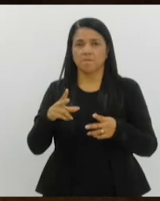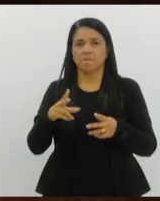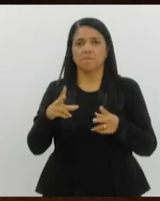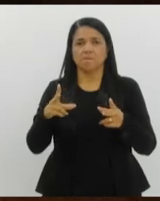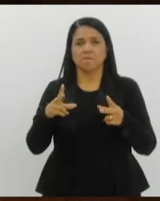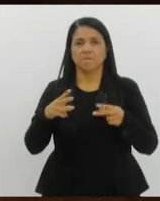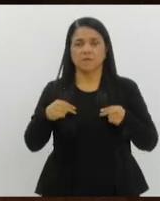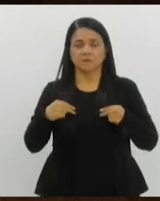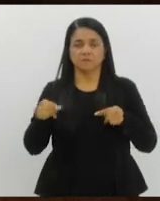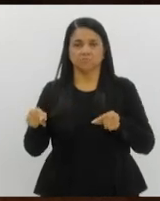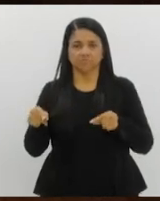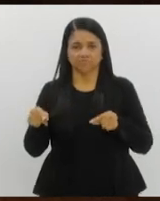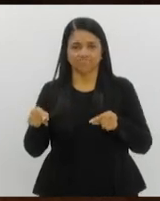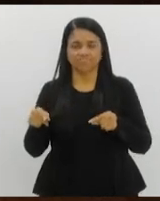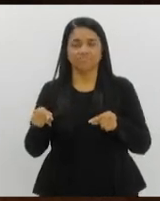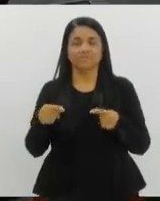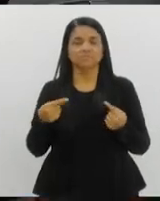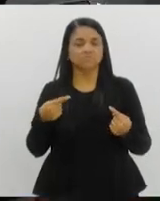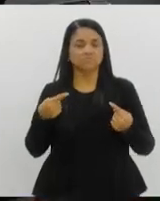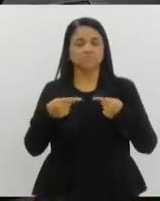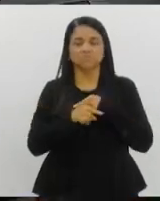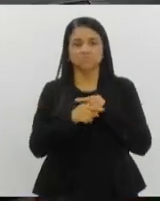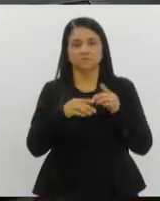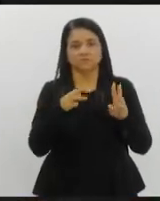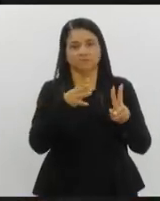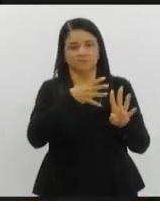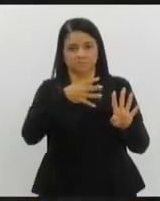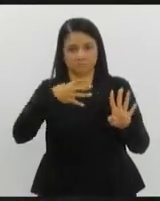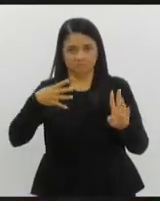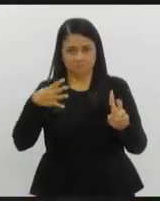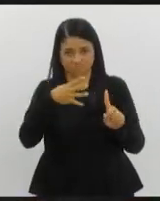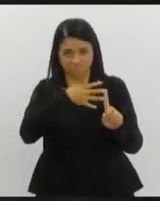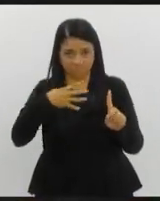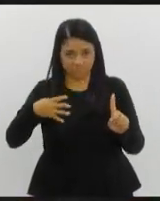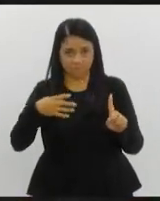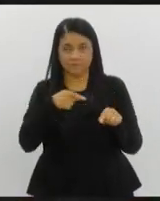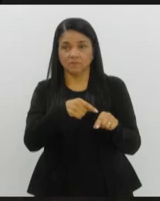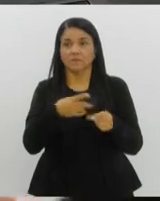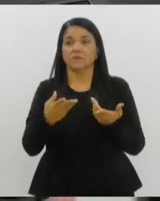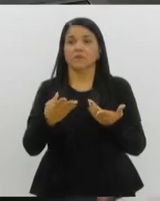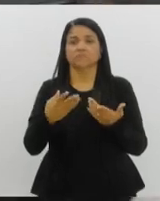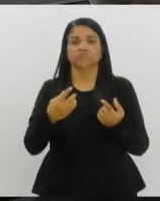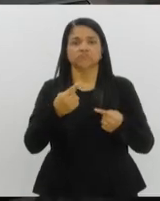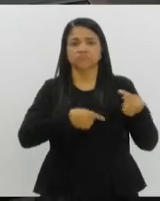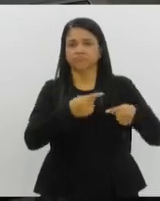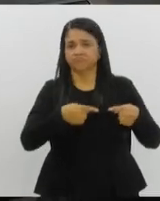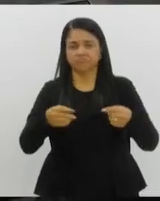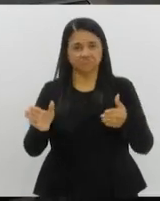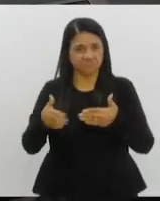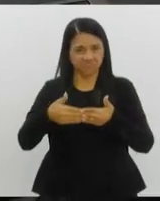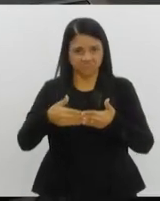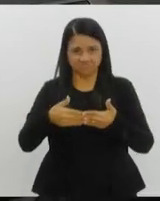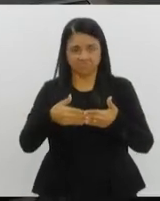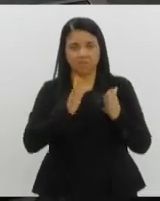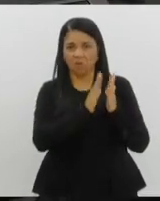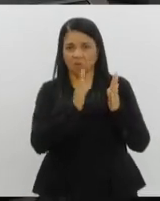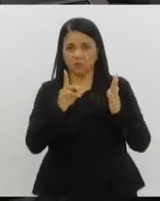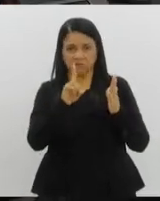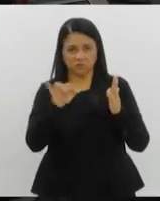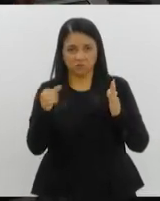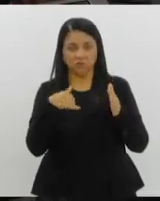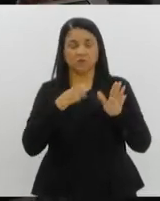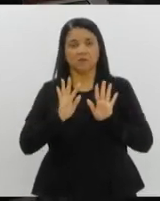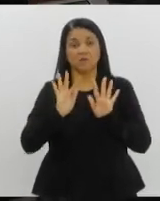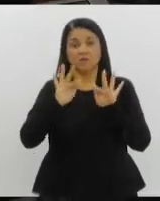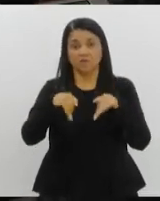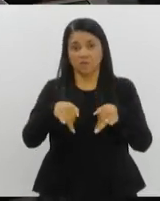da população LGBTQIA+. Está registrado, deputado Serafini. Nada mais havendo a tratar na ordem do dia. Passa seu